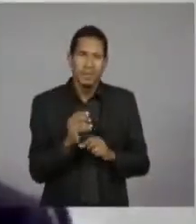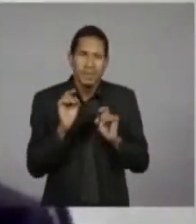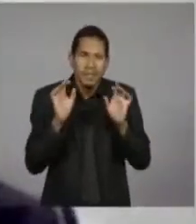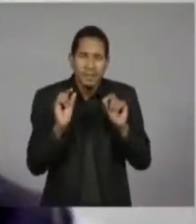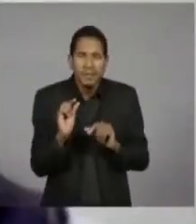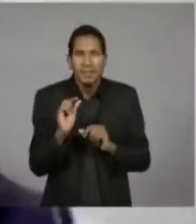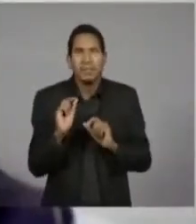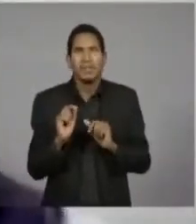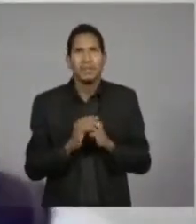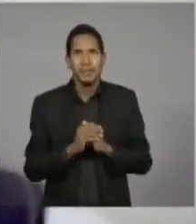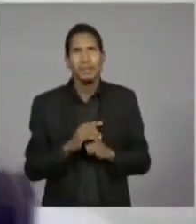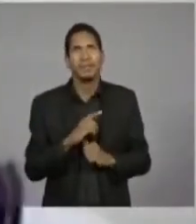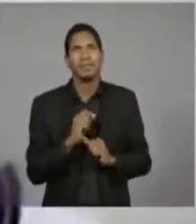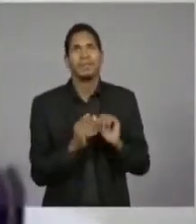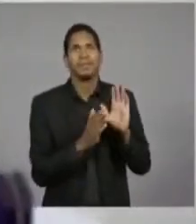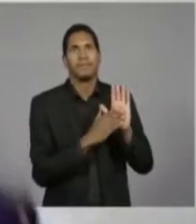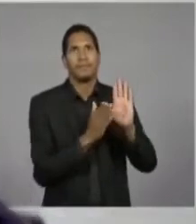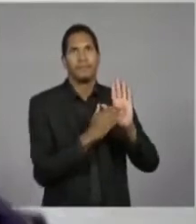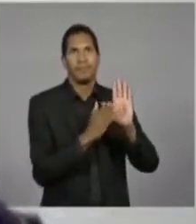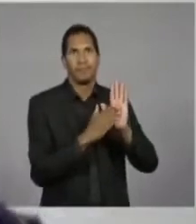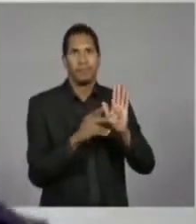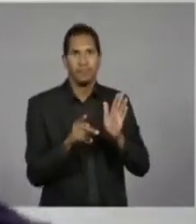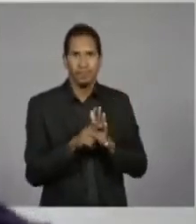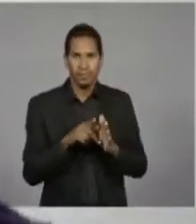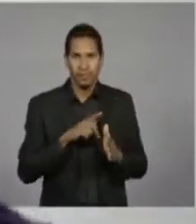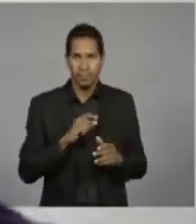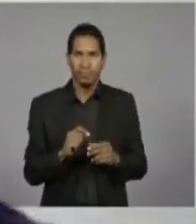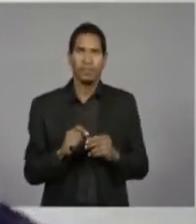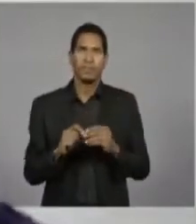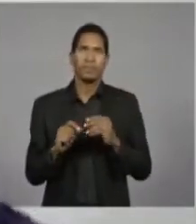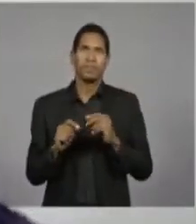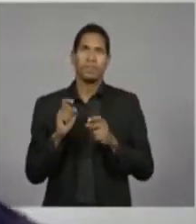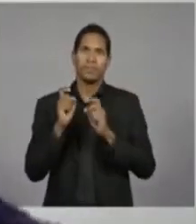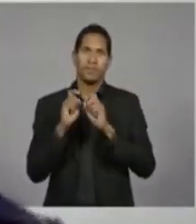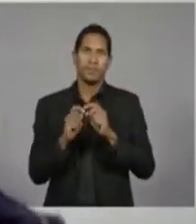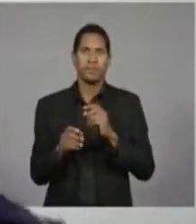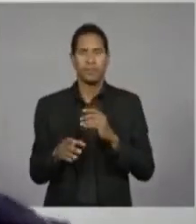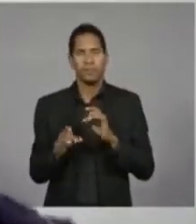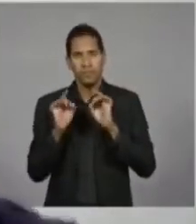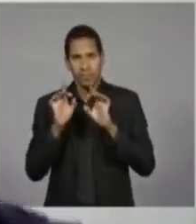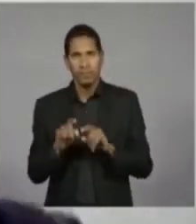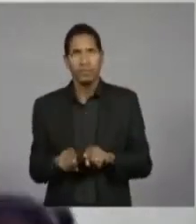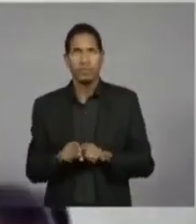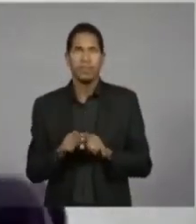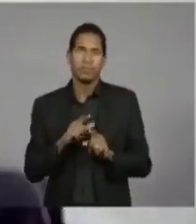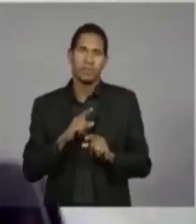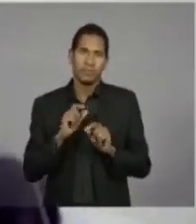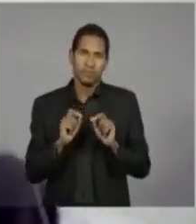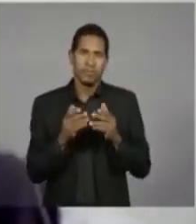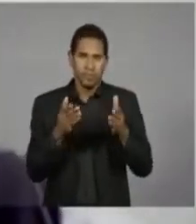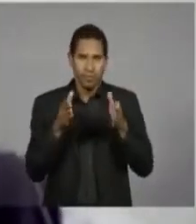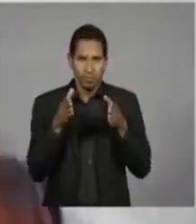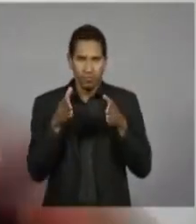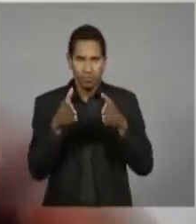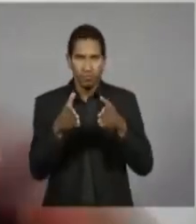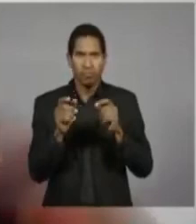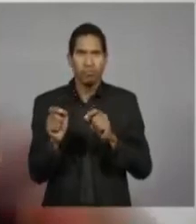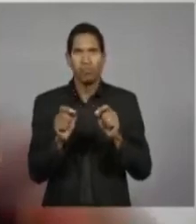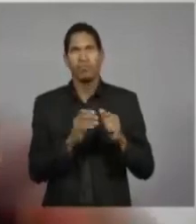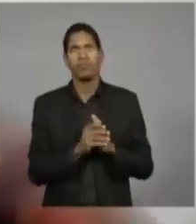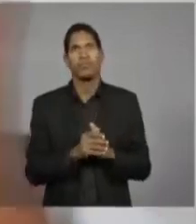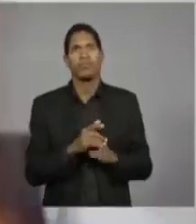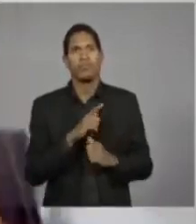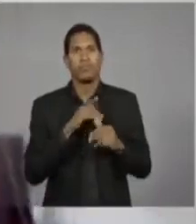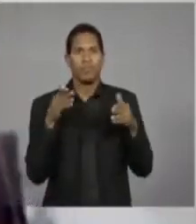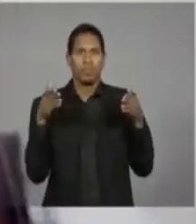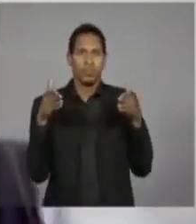na construção das pautas de sessão extraordinária, né, a ordem do dia. Esse é um portão estreito, né? É um